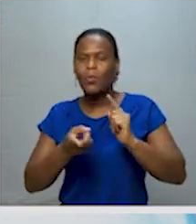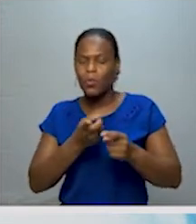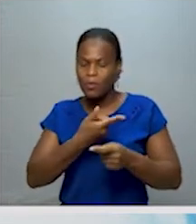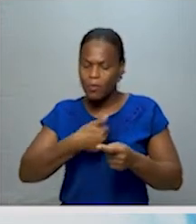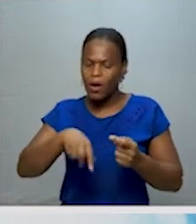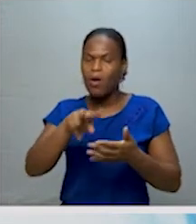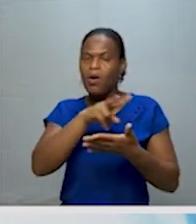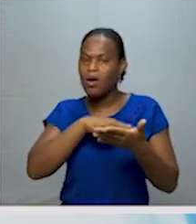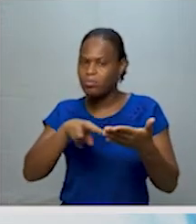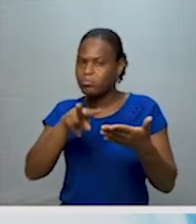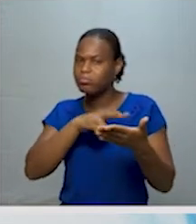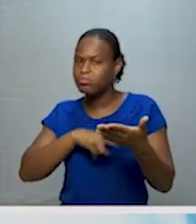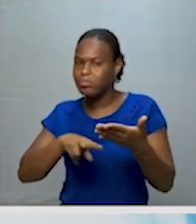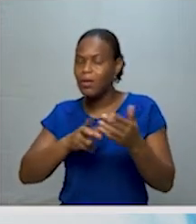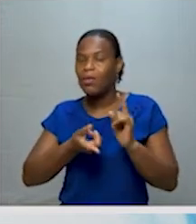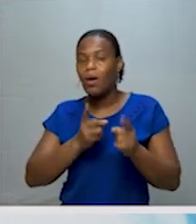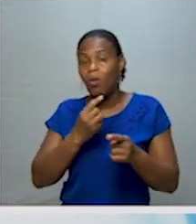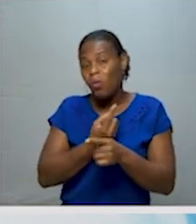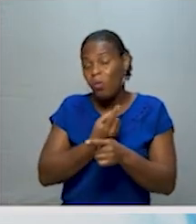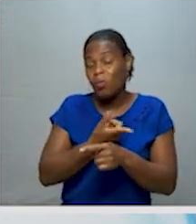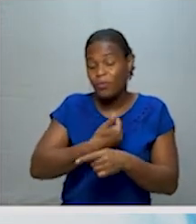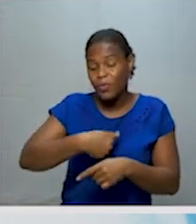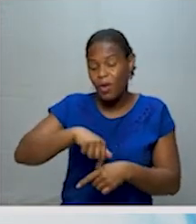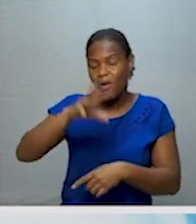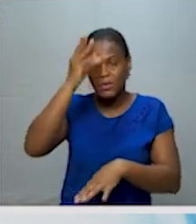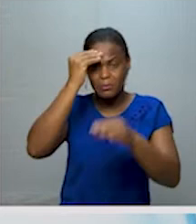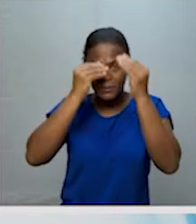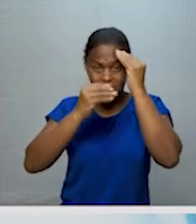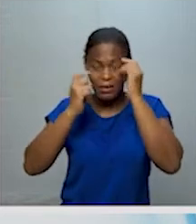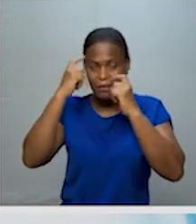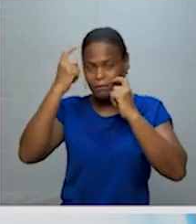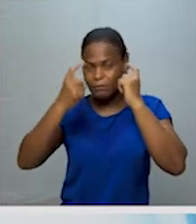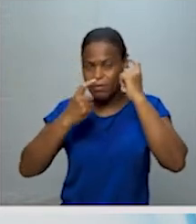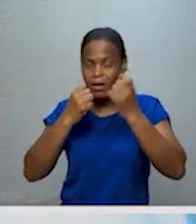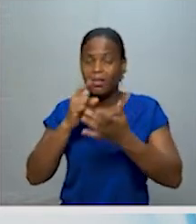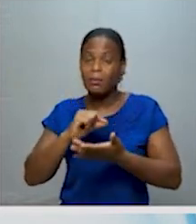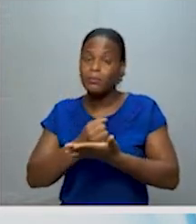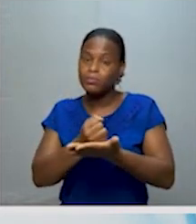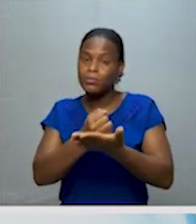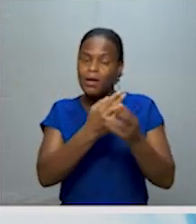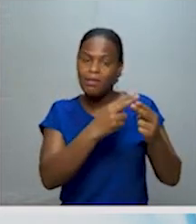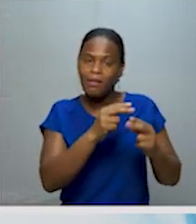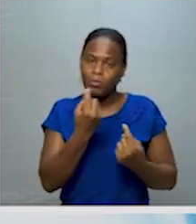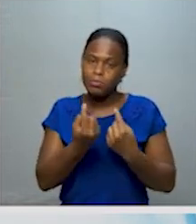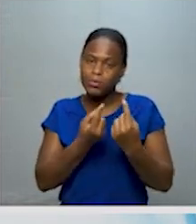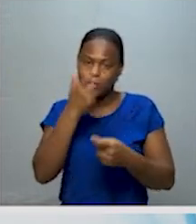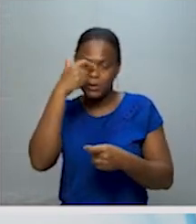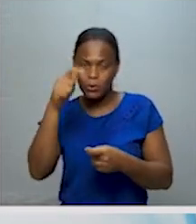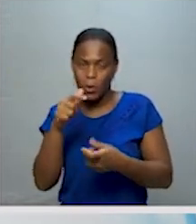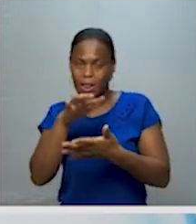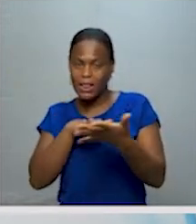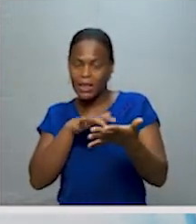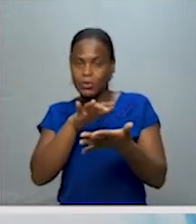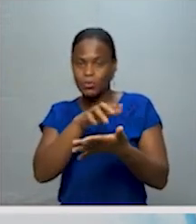daquilo que nós lemos, daquilo que nós aprendemos, refletimos e apoiamos em determinados